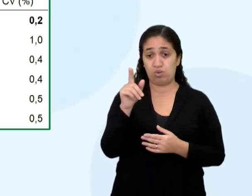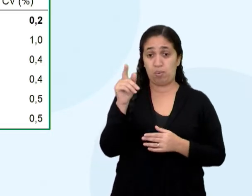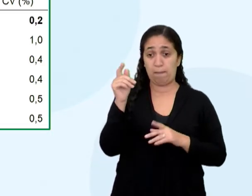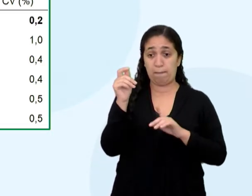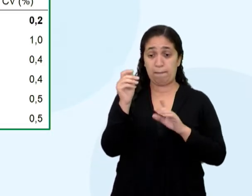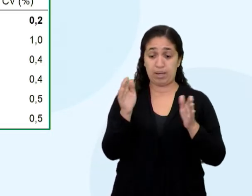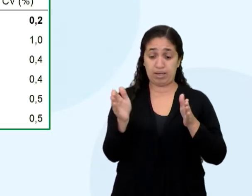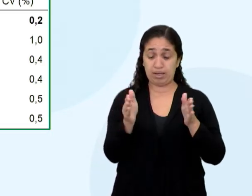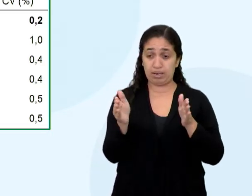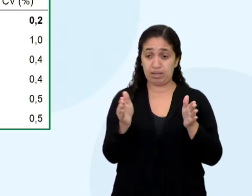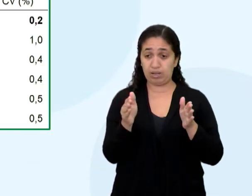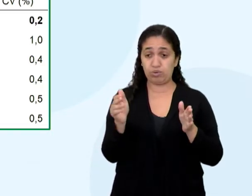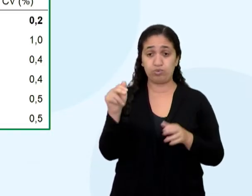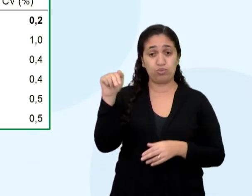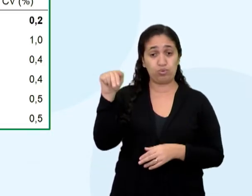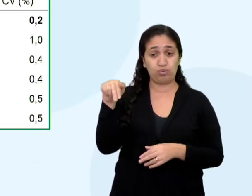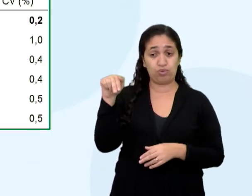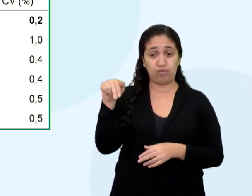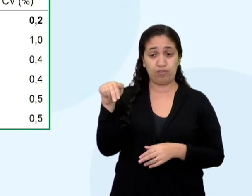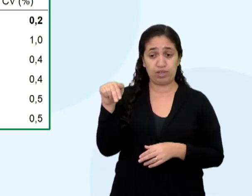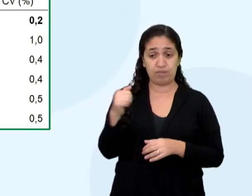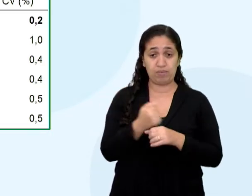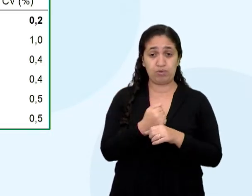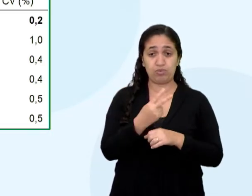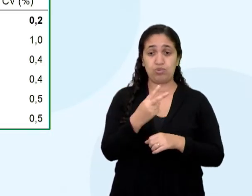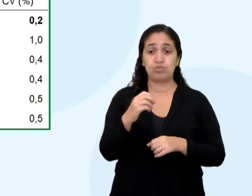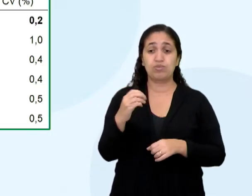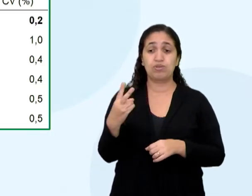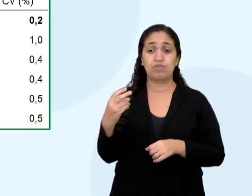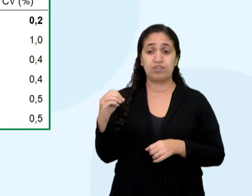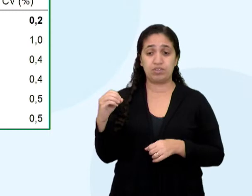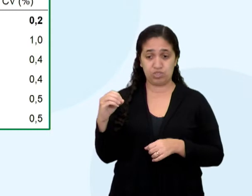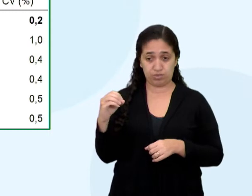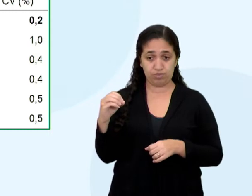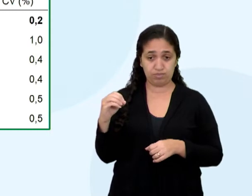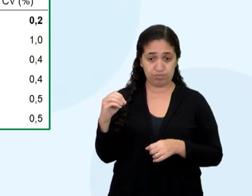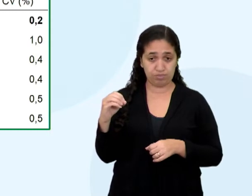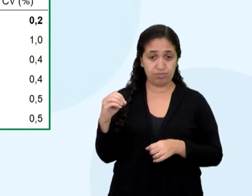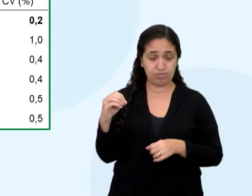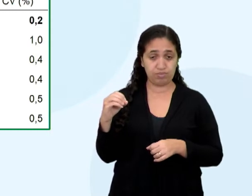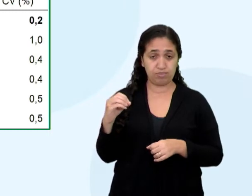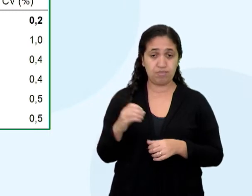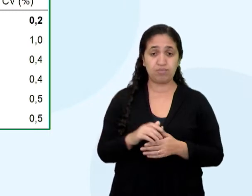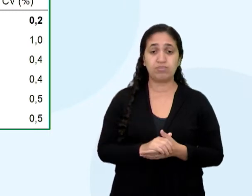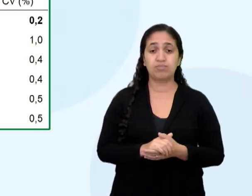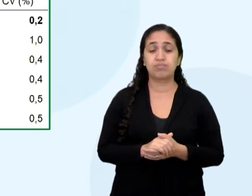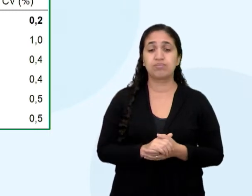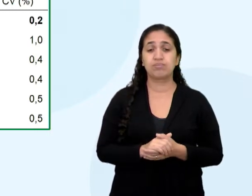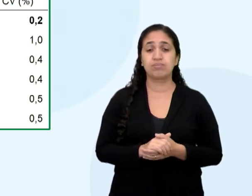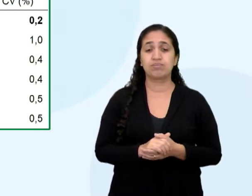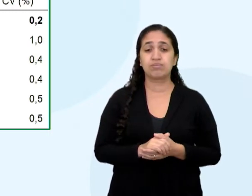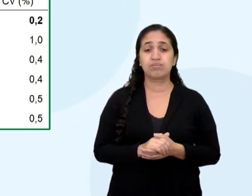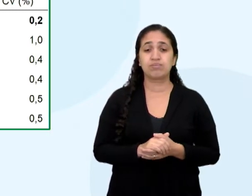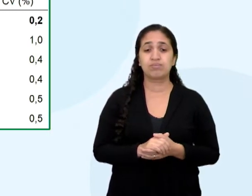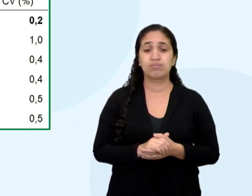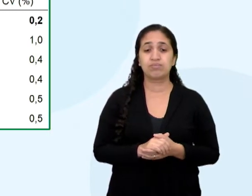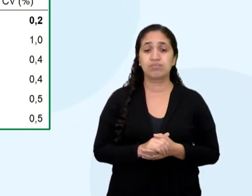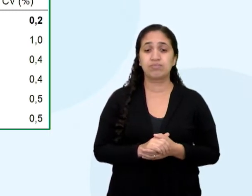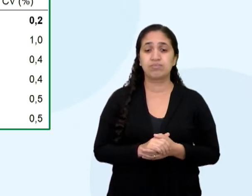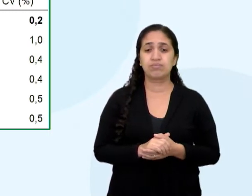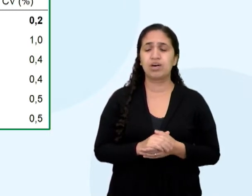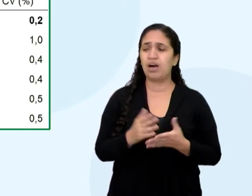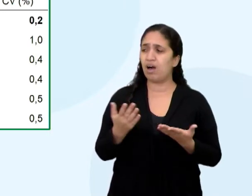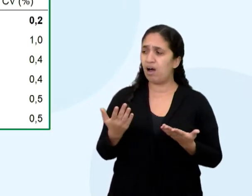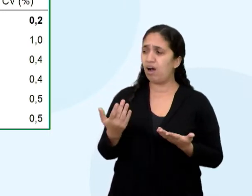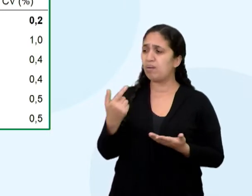esse período, né, de análise aí que chegou, né, até novembro de 2020. Professor,